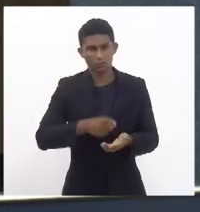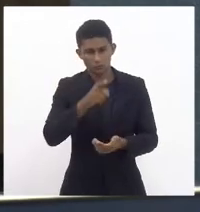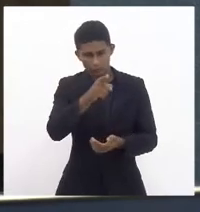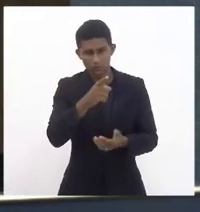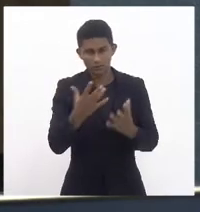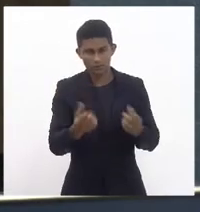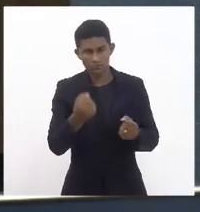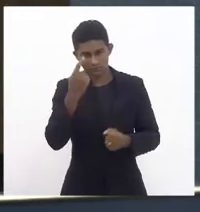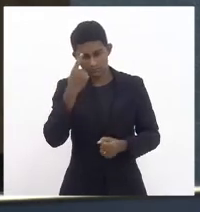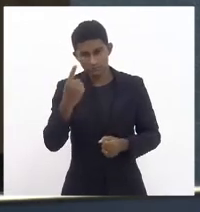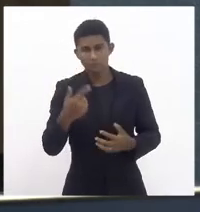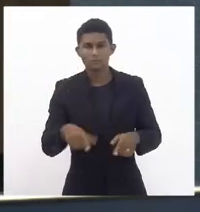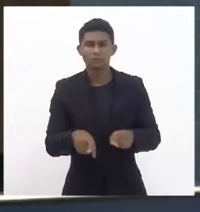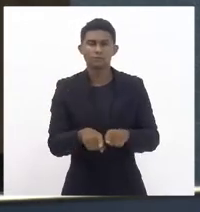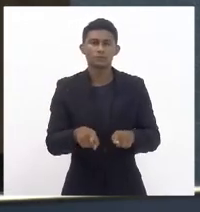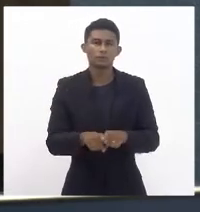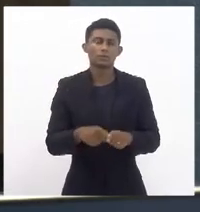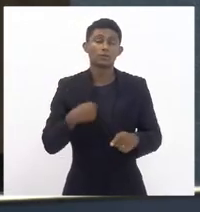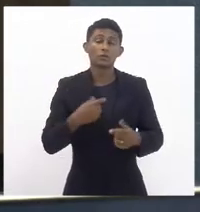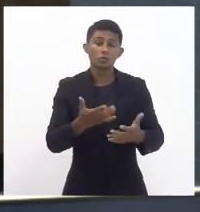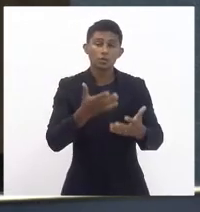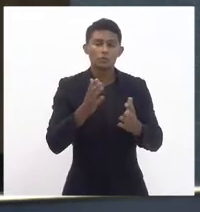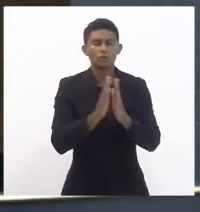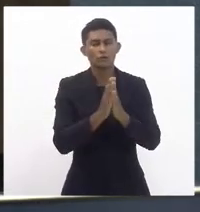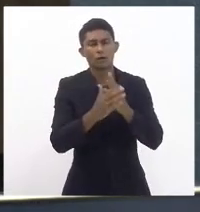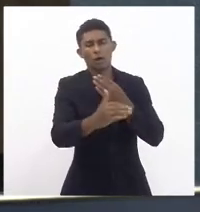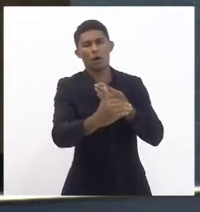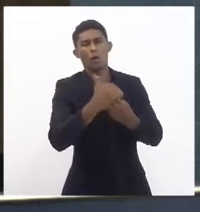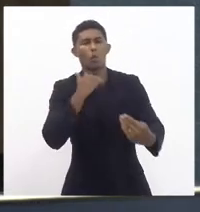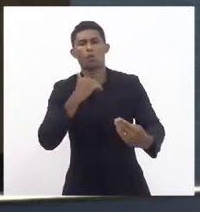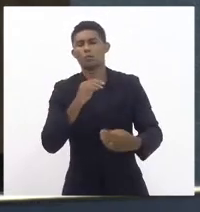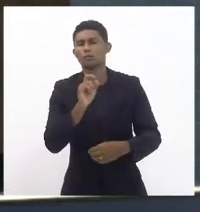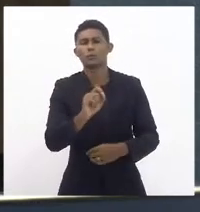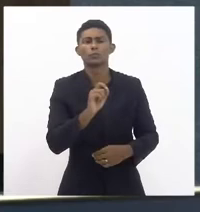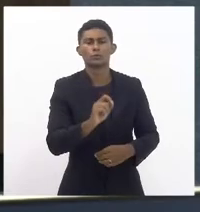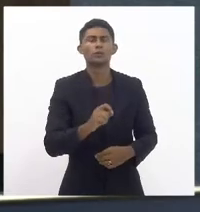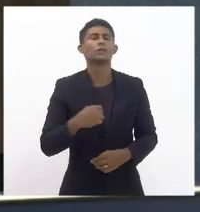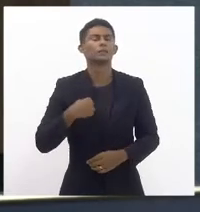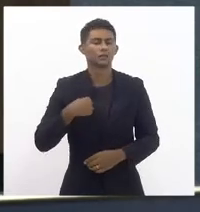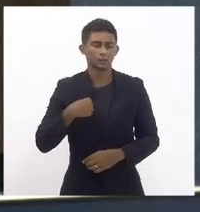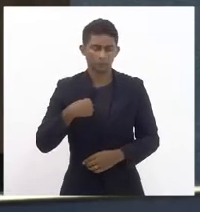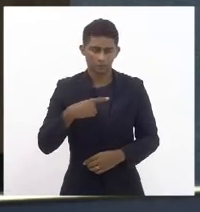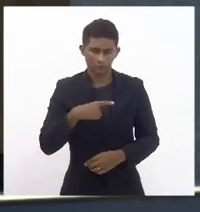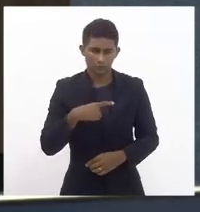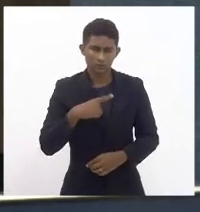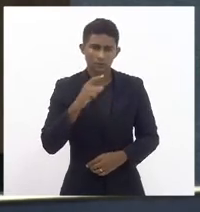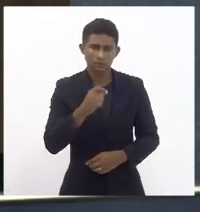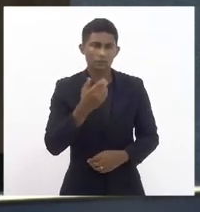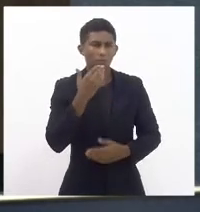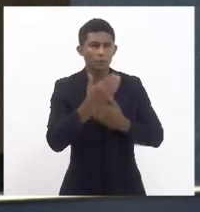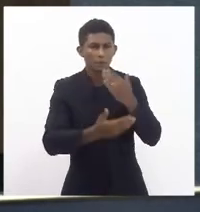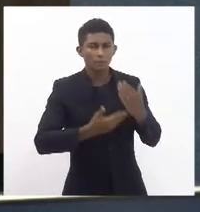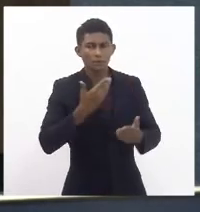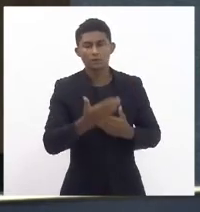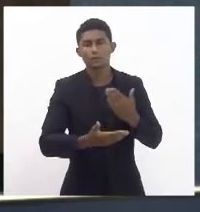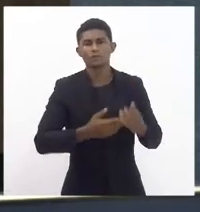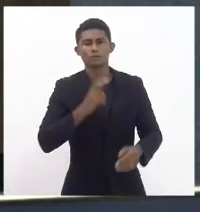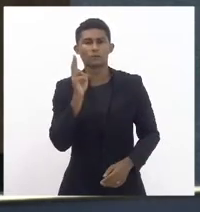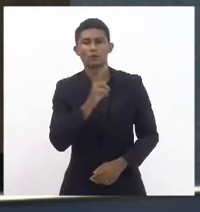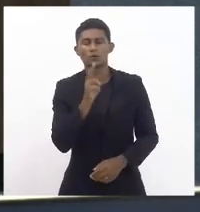vossa excelência e o queria também uma orientação porque eu tenho feito o requerimento de urgência